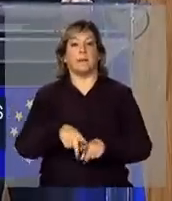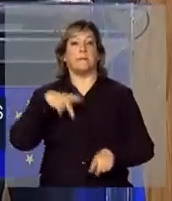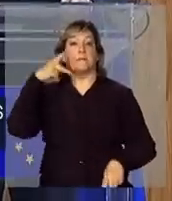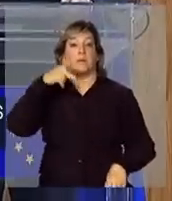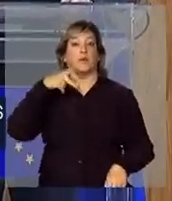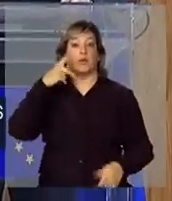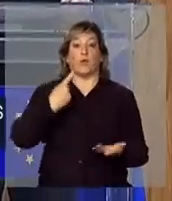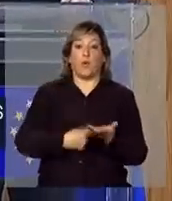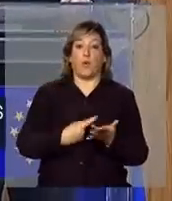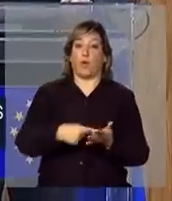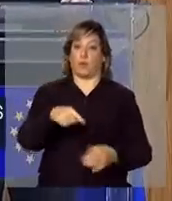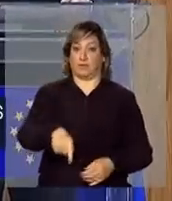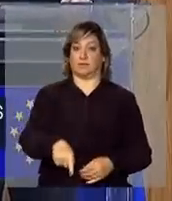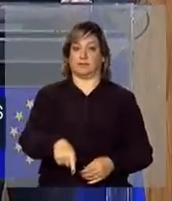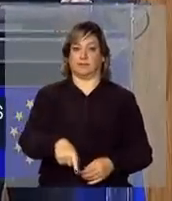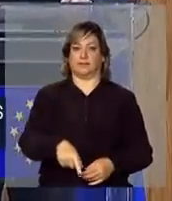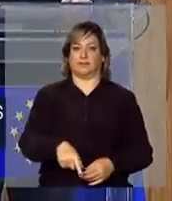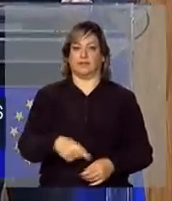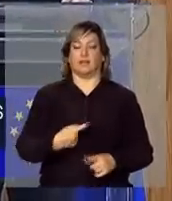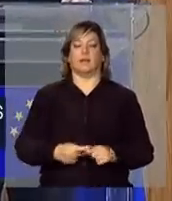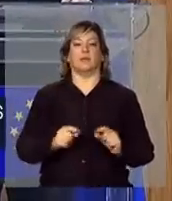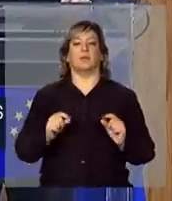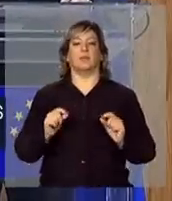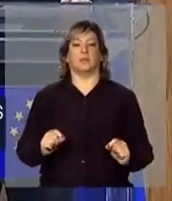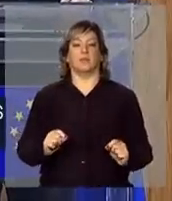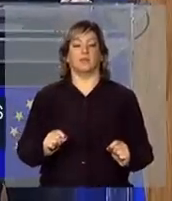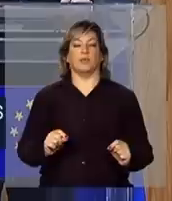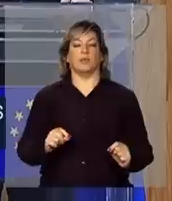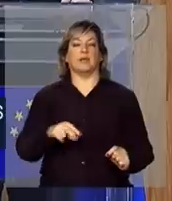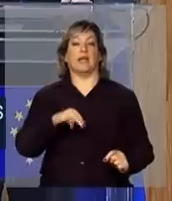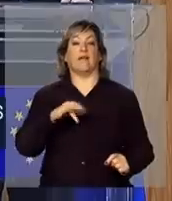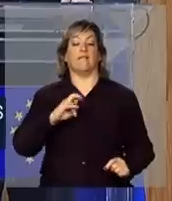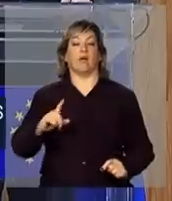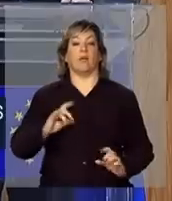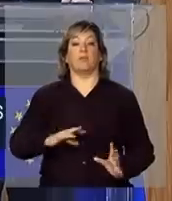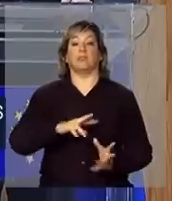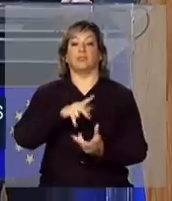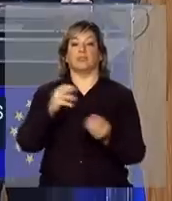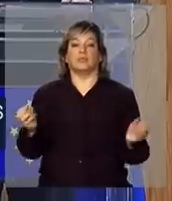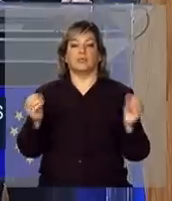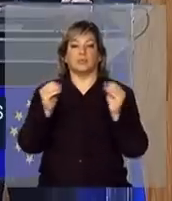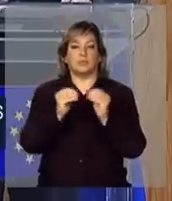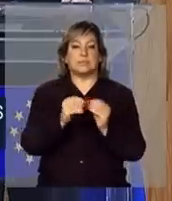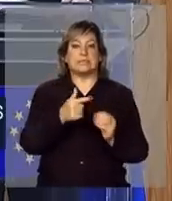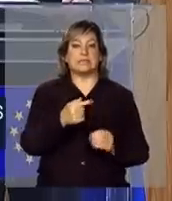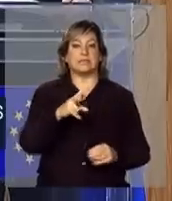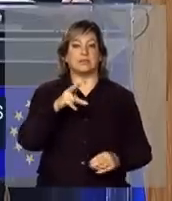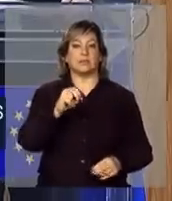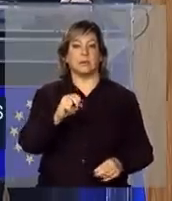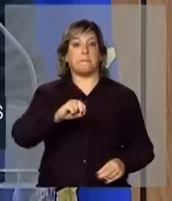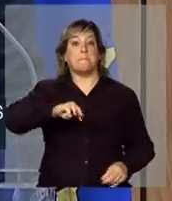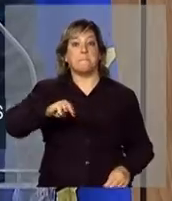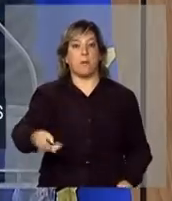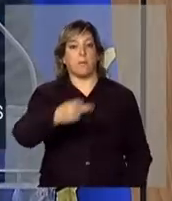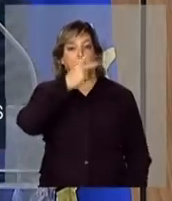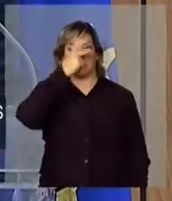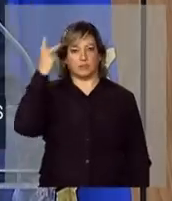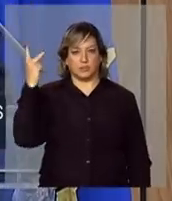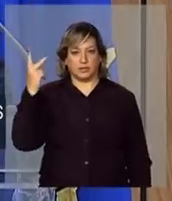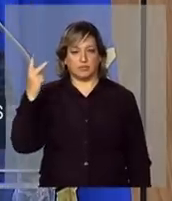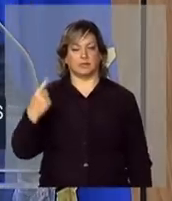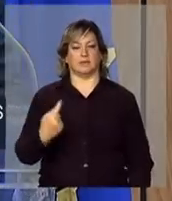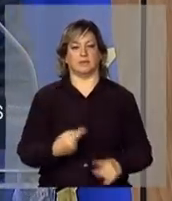tal acordo, que seria o maior a nível mundial, agregando 750 milhões de pessoas.